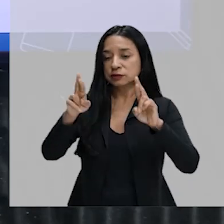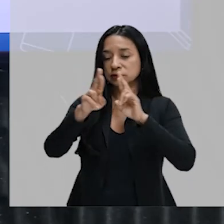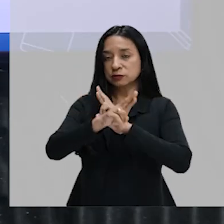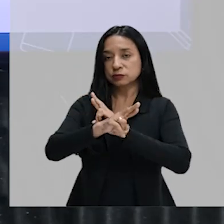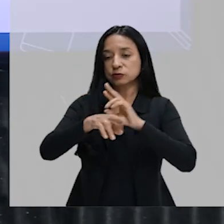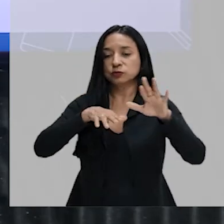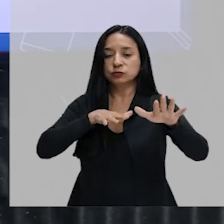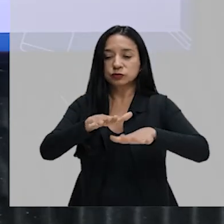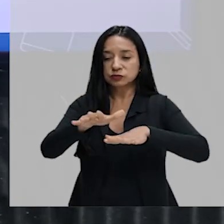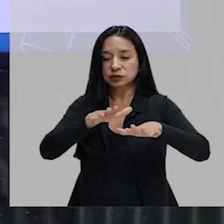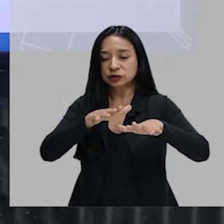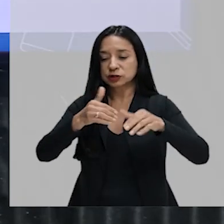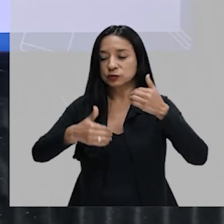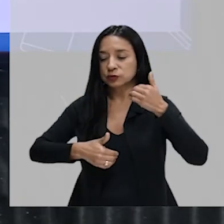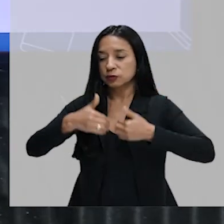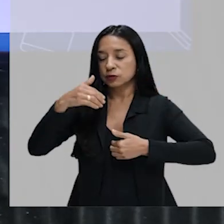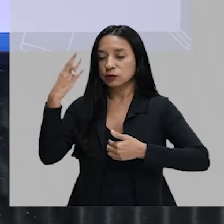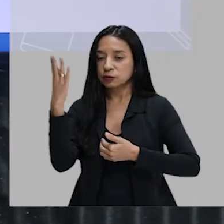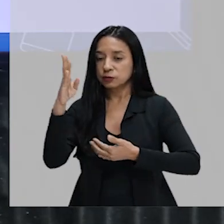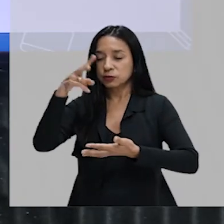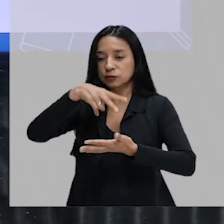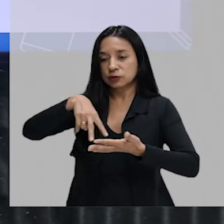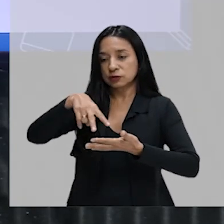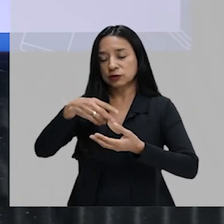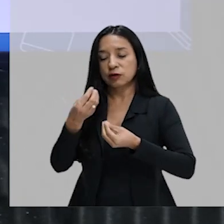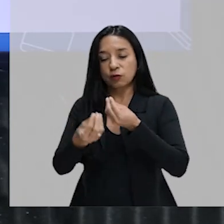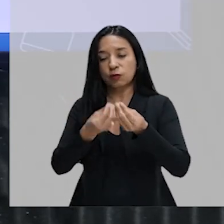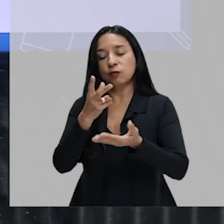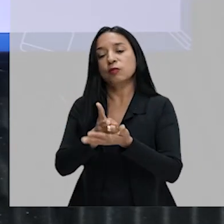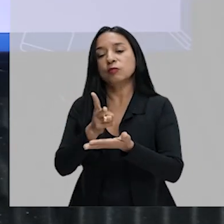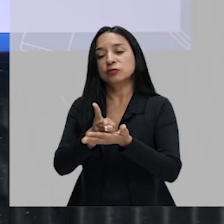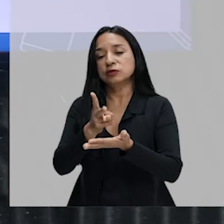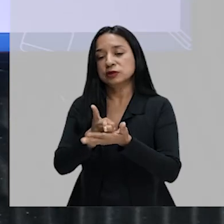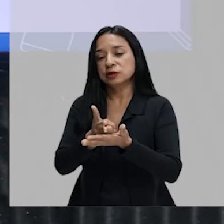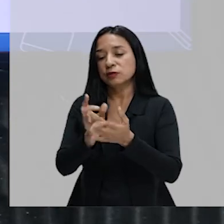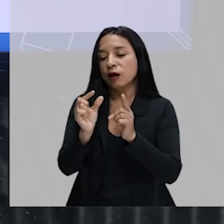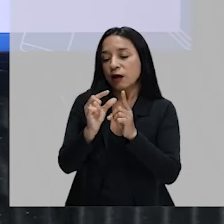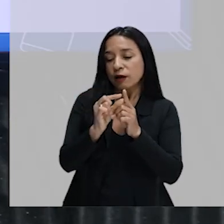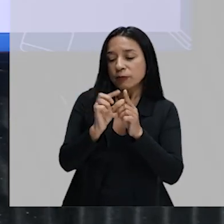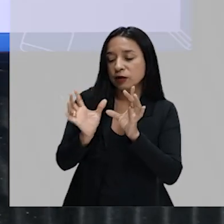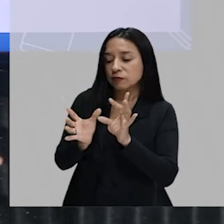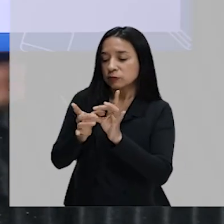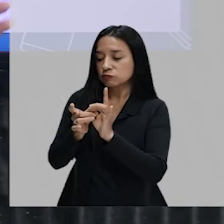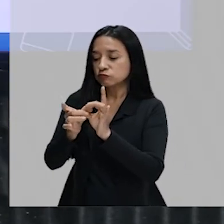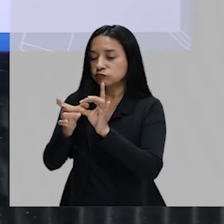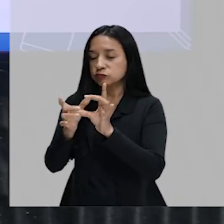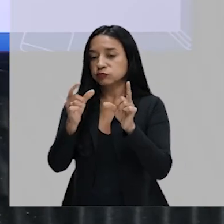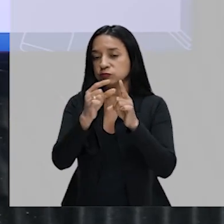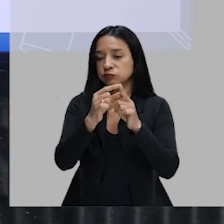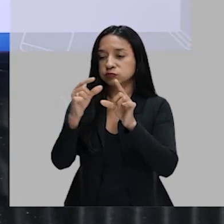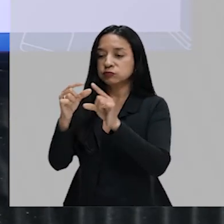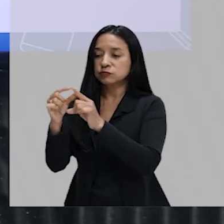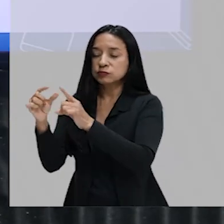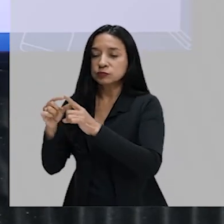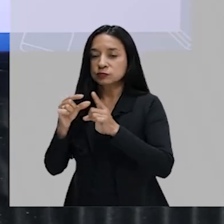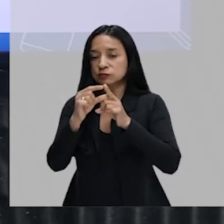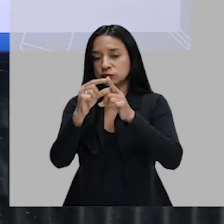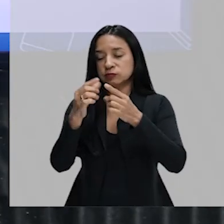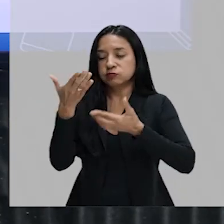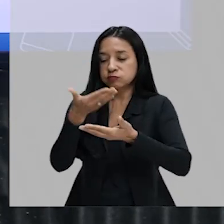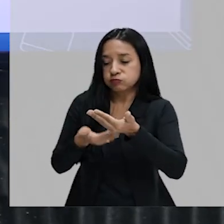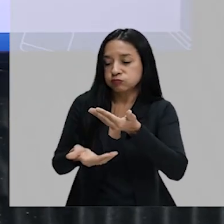Afetividade, sexualidade, aquelas linhas. Então, as músicas, elas têm uma certa intencionalidade. Eu não posso, por exemplo, dar uma aula de